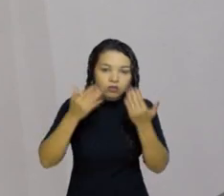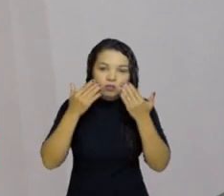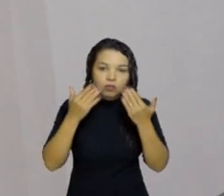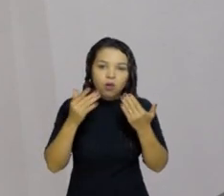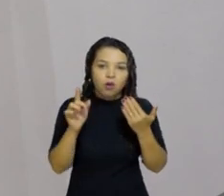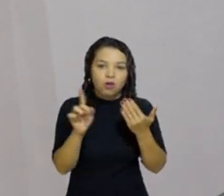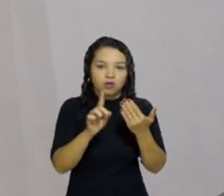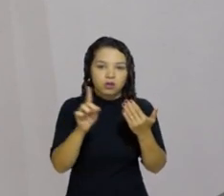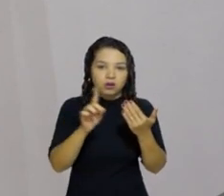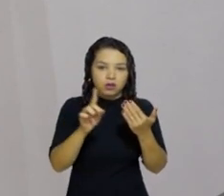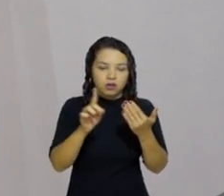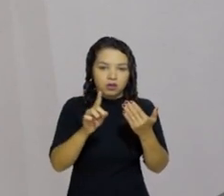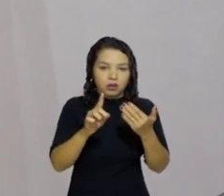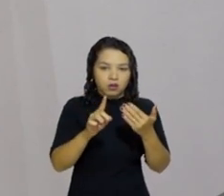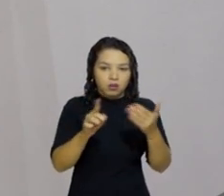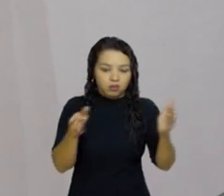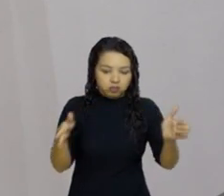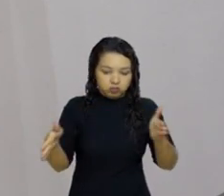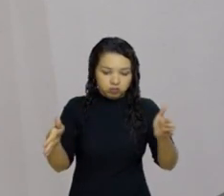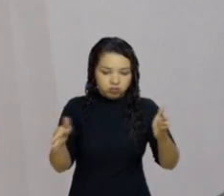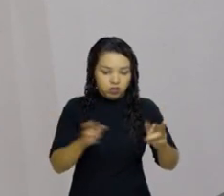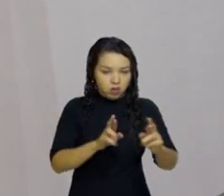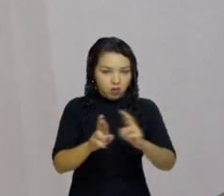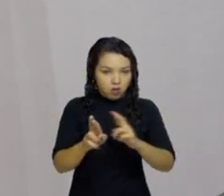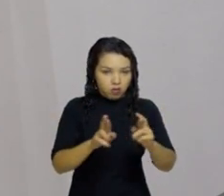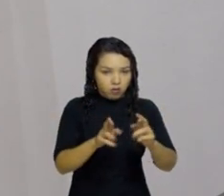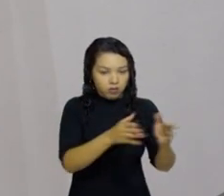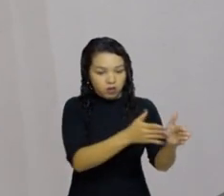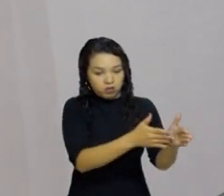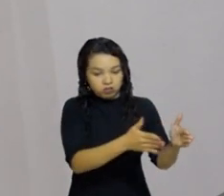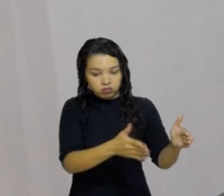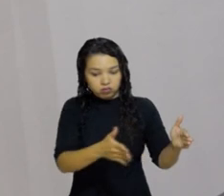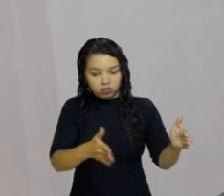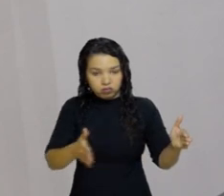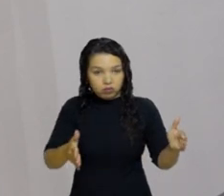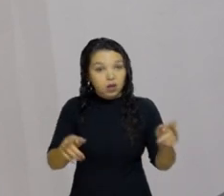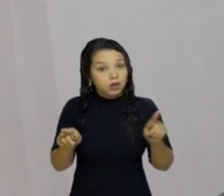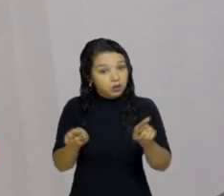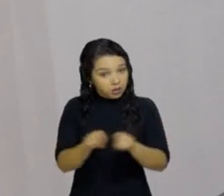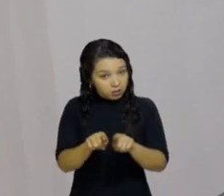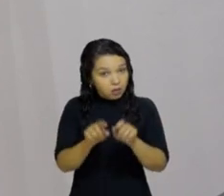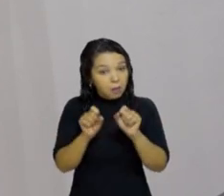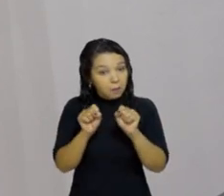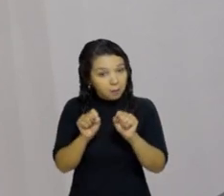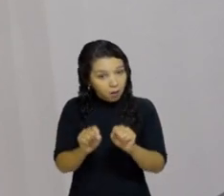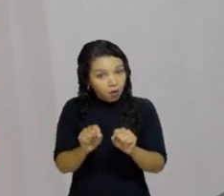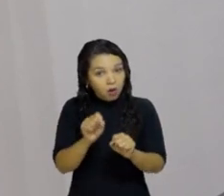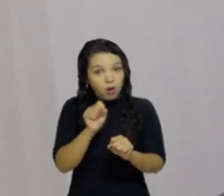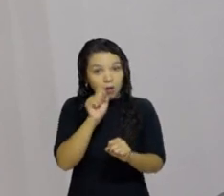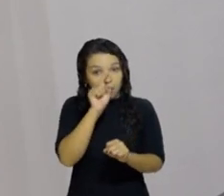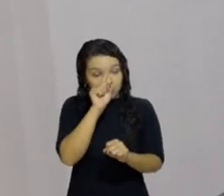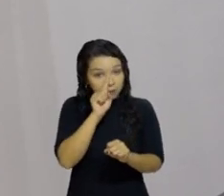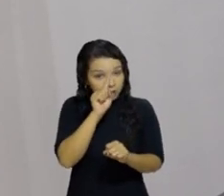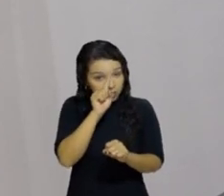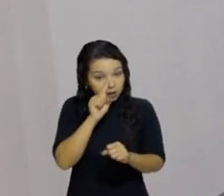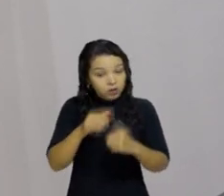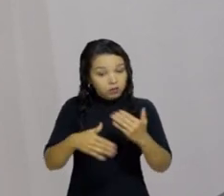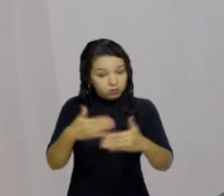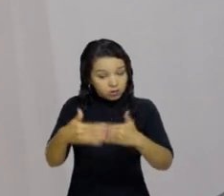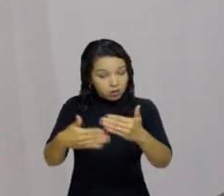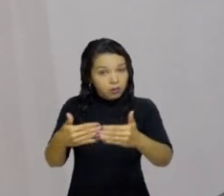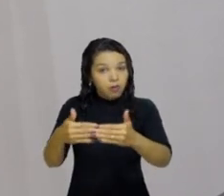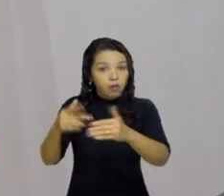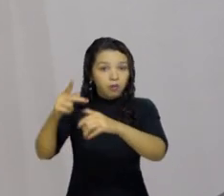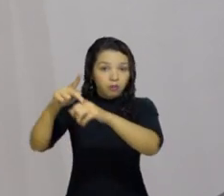ao longo da rodovia, também podem ser considerado um fator determinante para os deslizamentos.